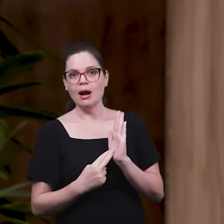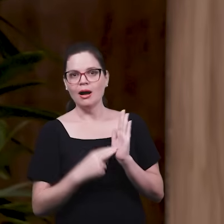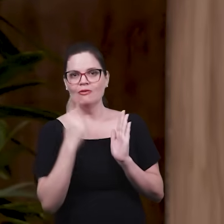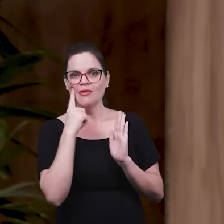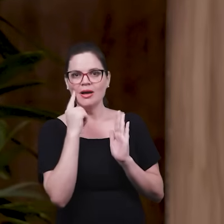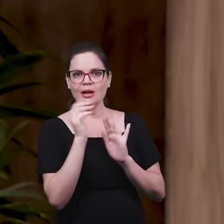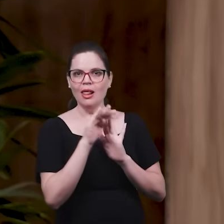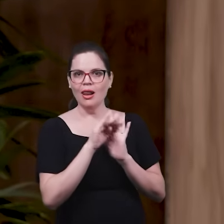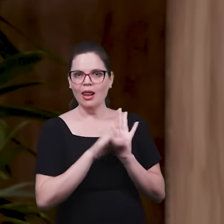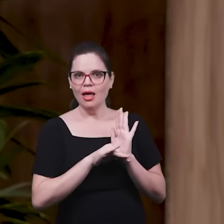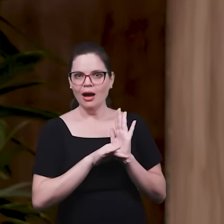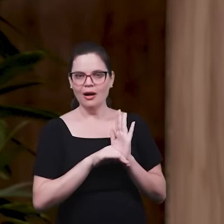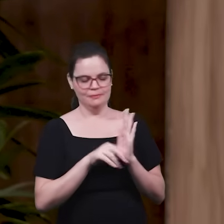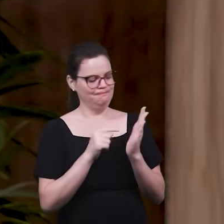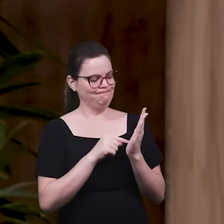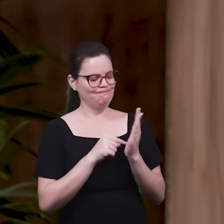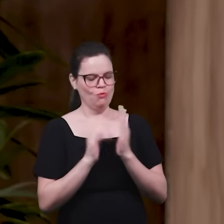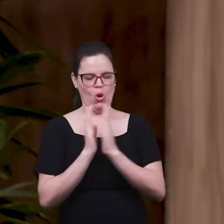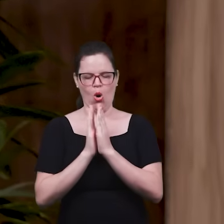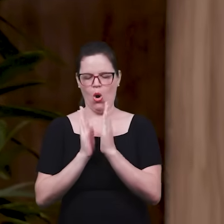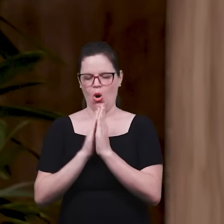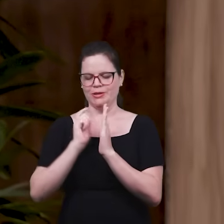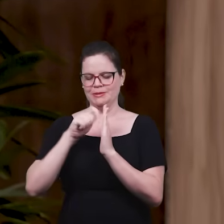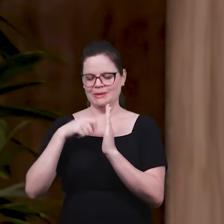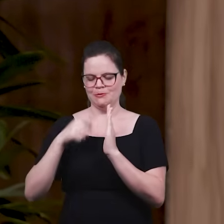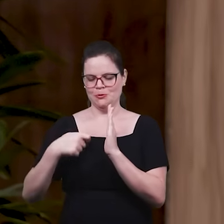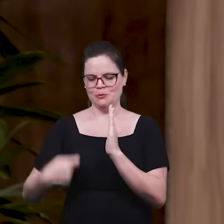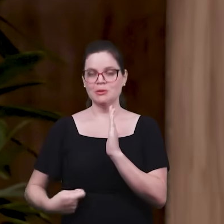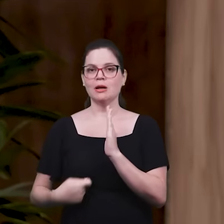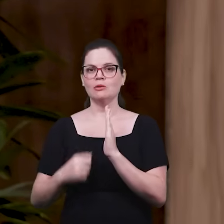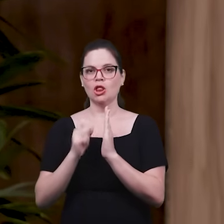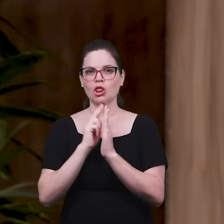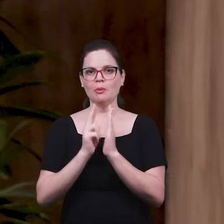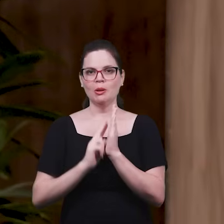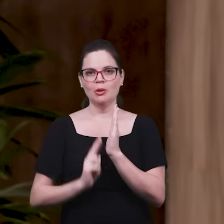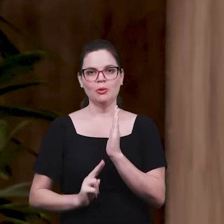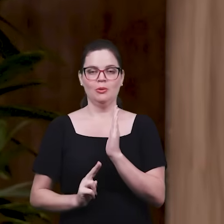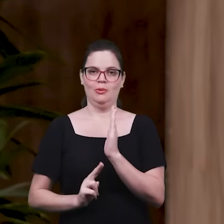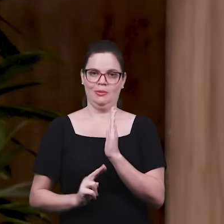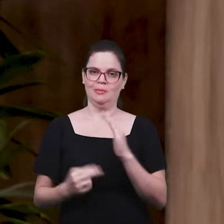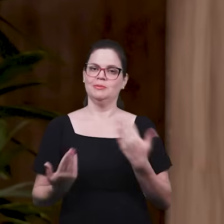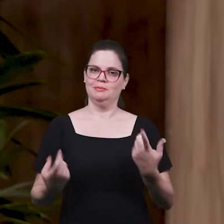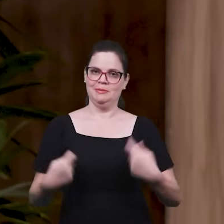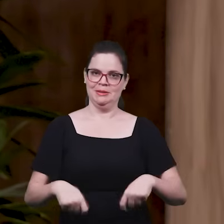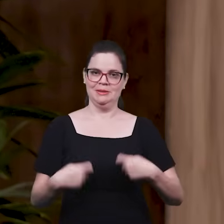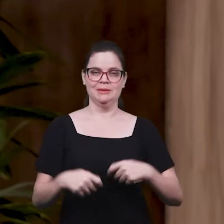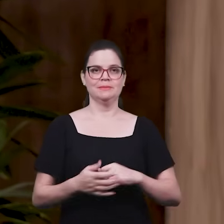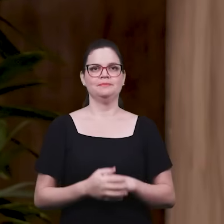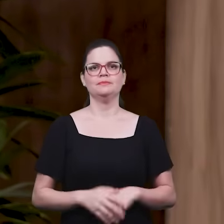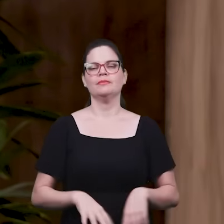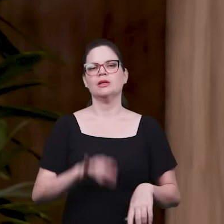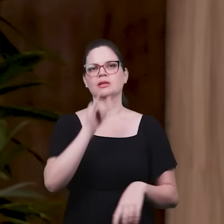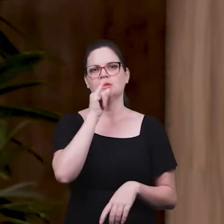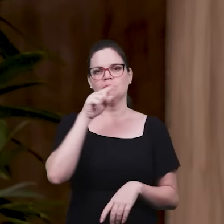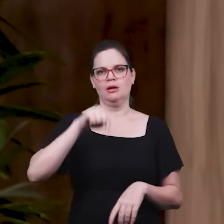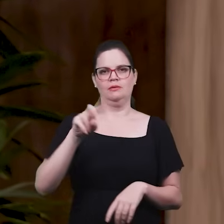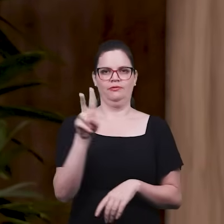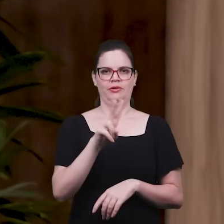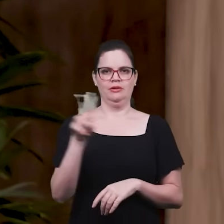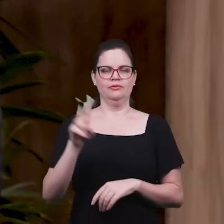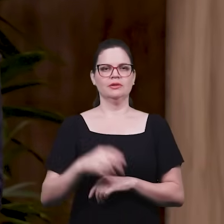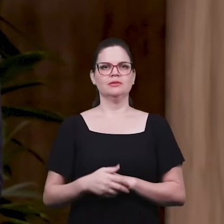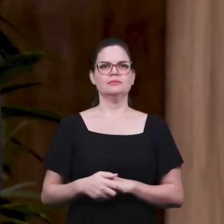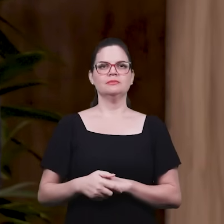pelos convidados da igreja. A oração faz diferença. Em algumas outras igrejas, nós teremos, por exemplo, aqui em Vila